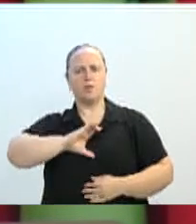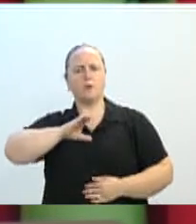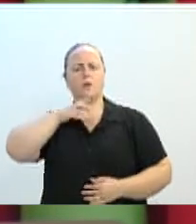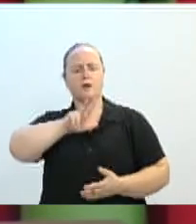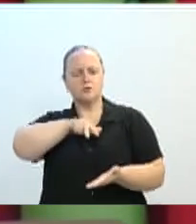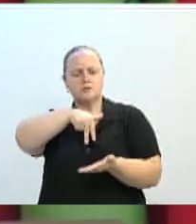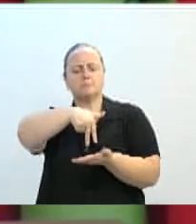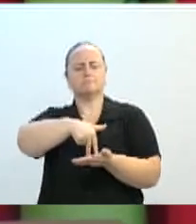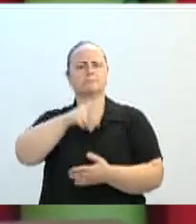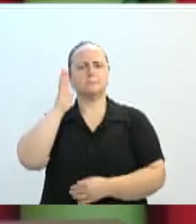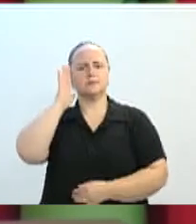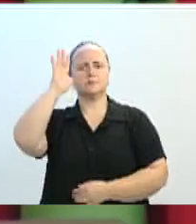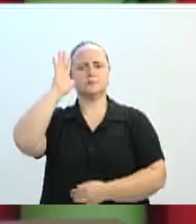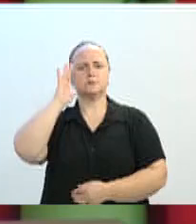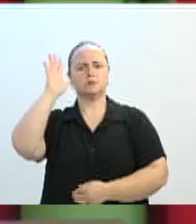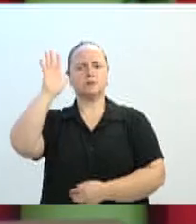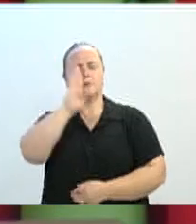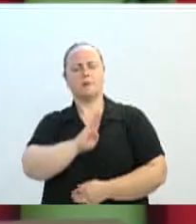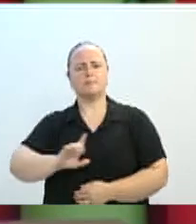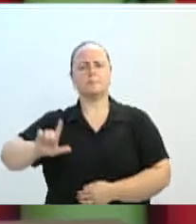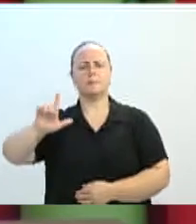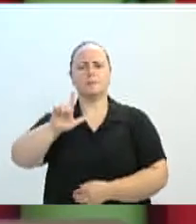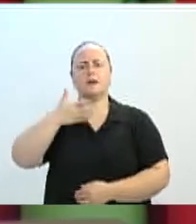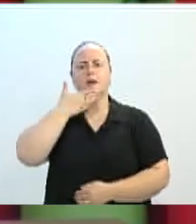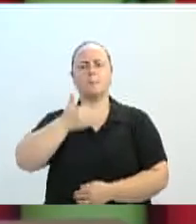ser diferente de sonhar uma cidade que pode e se Deus quiser ser a melhor obrigado